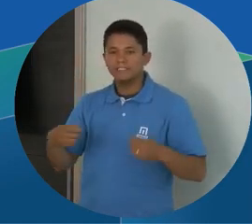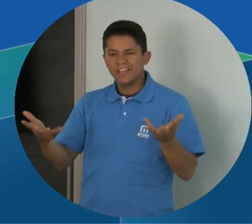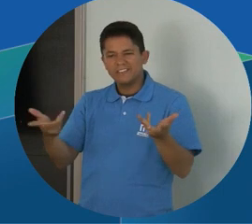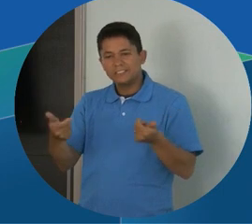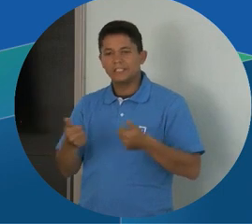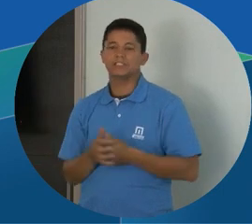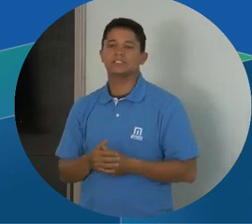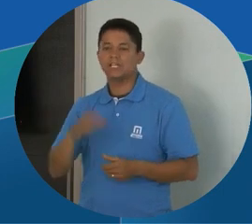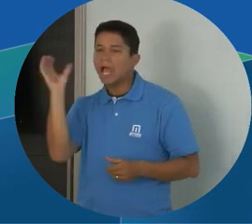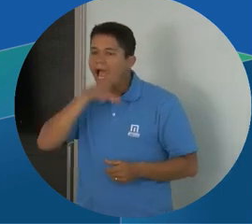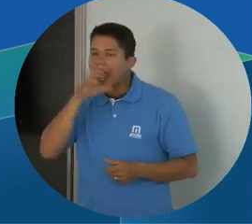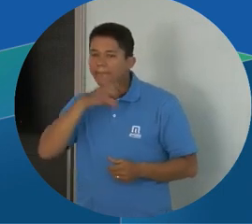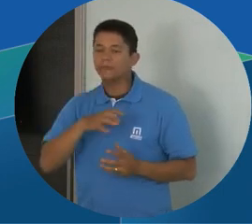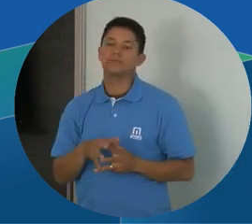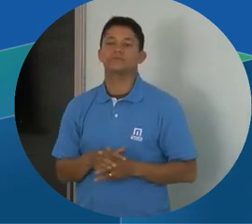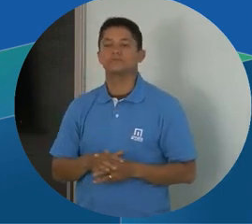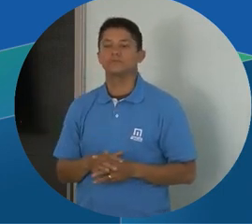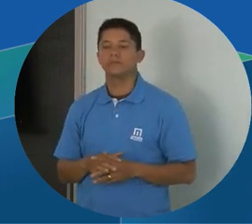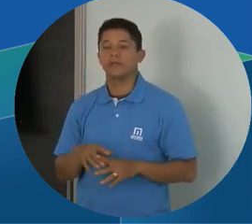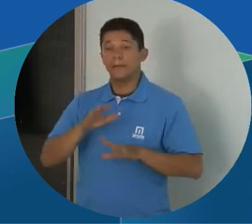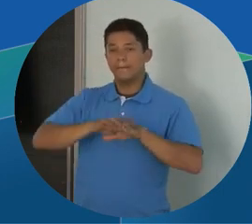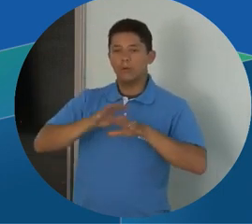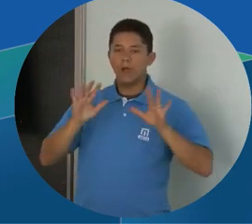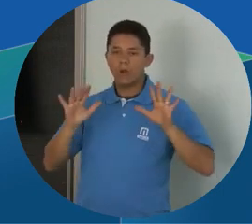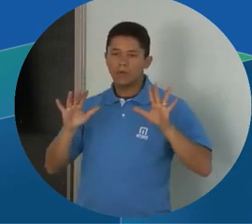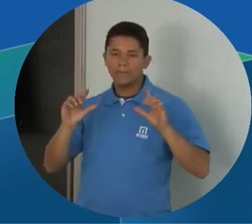cada vez menos manual, mais